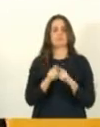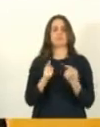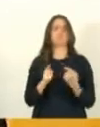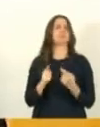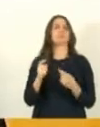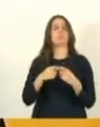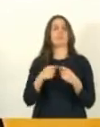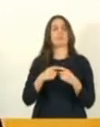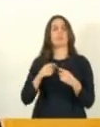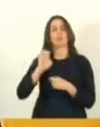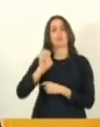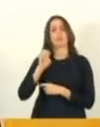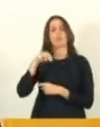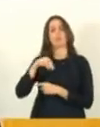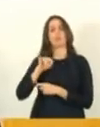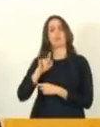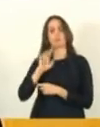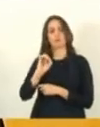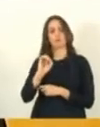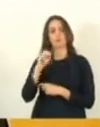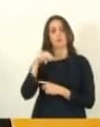Emílio Mameri.